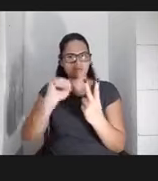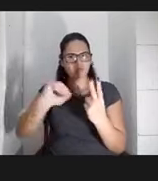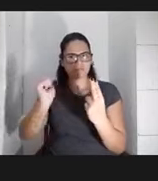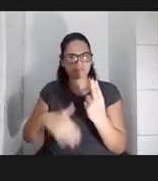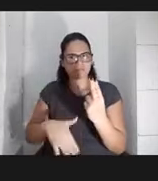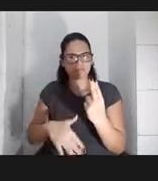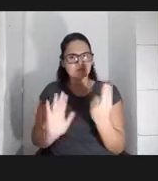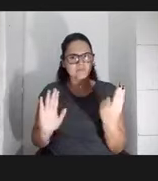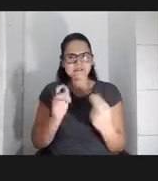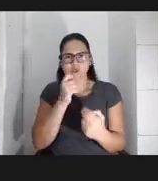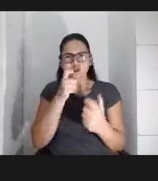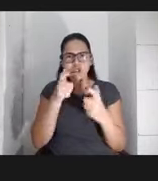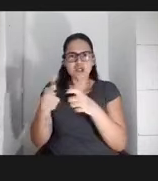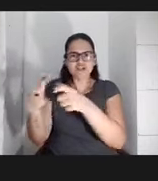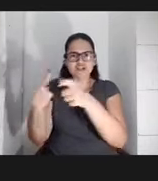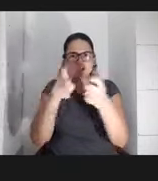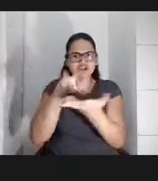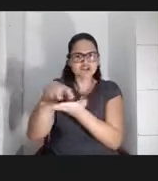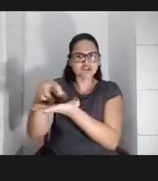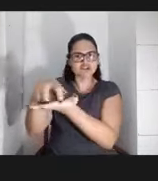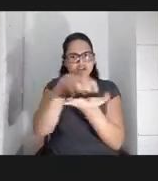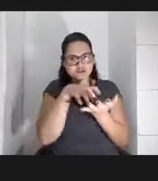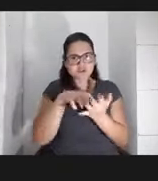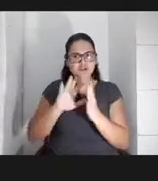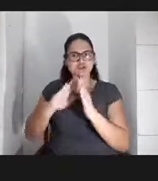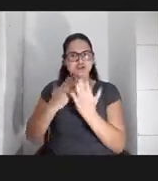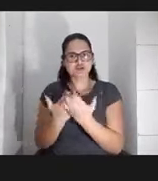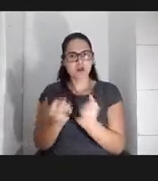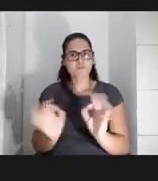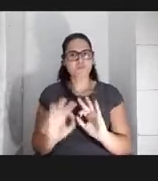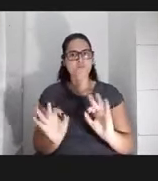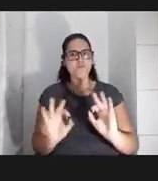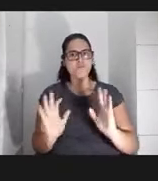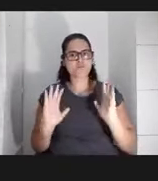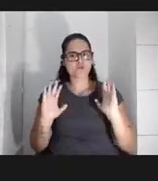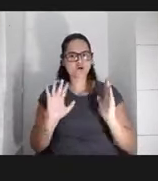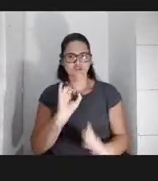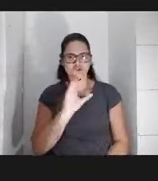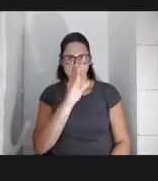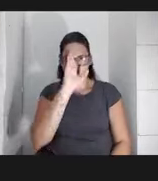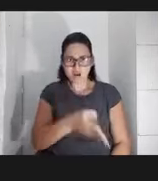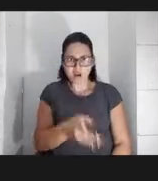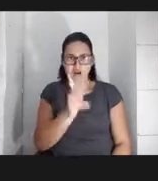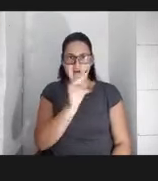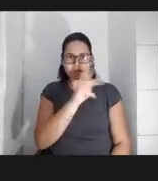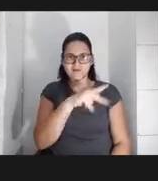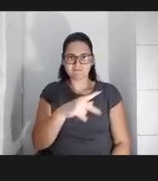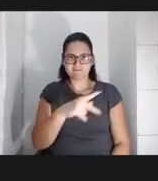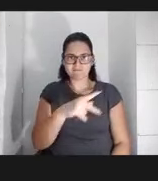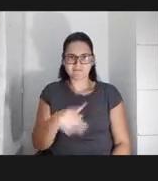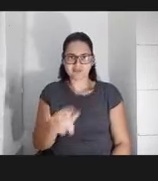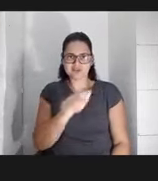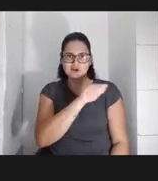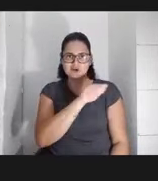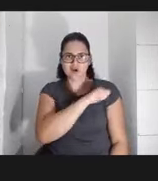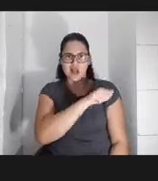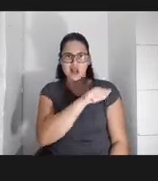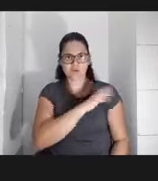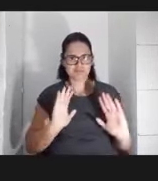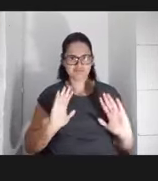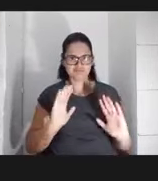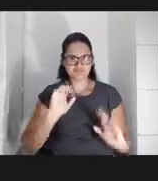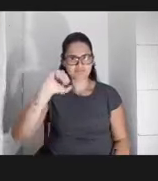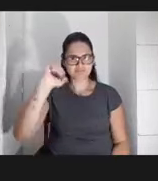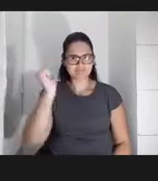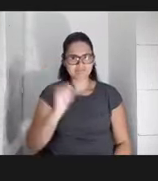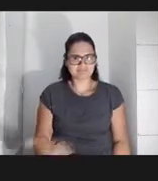espaços dentro da escola, dentro da educação, outras formas, né, de educação social, inclusive, nesse espaço que a gente chama de